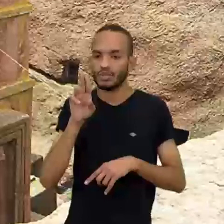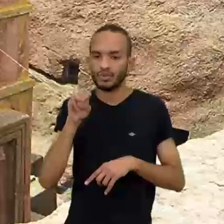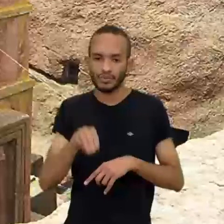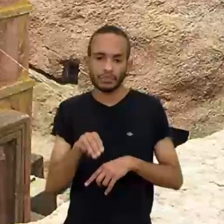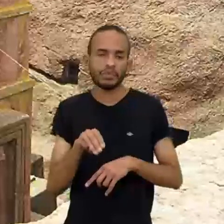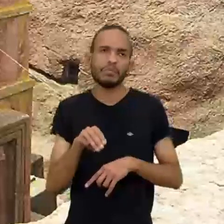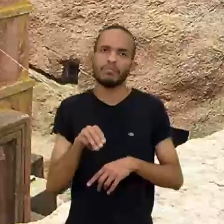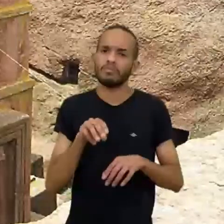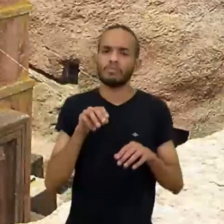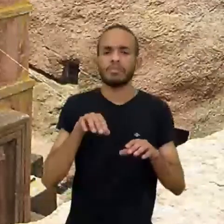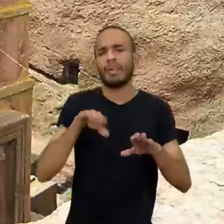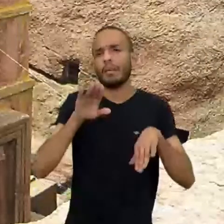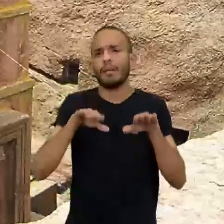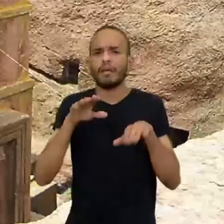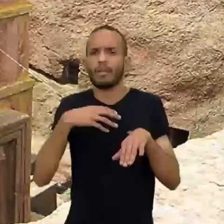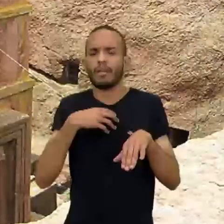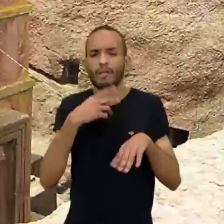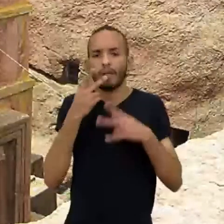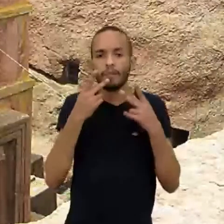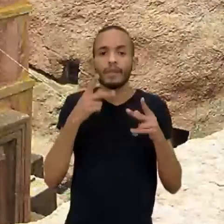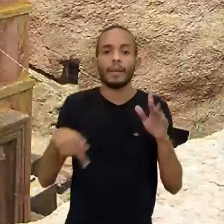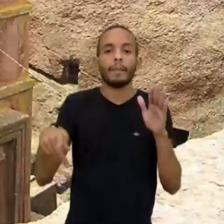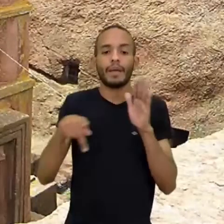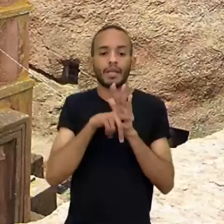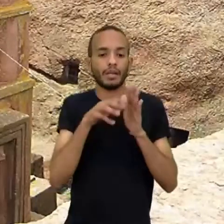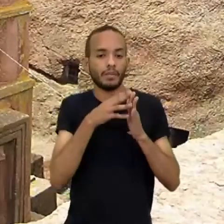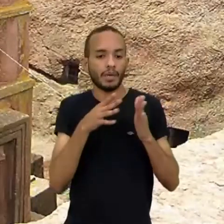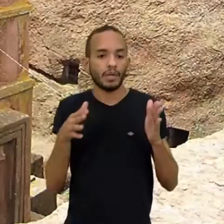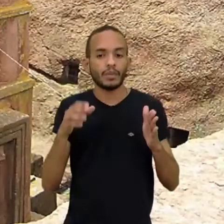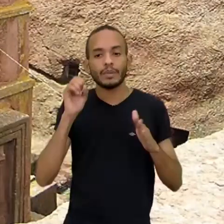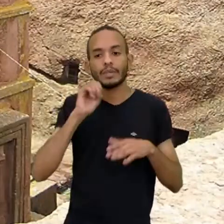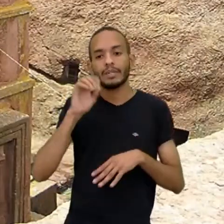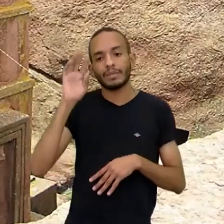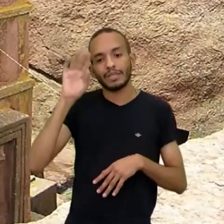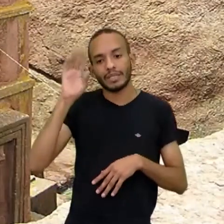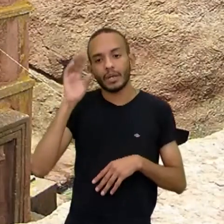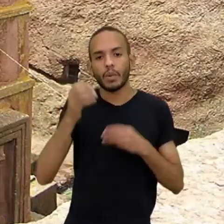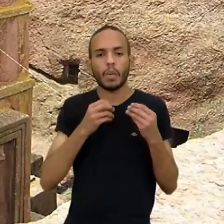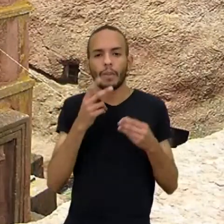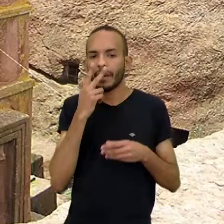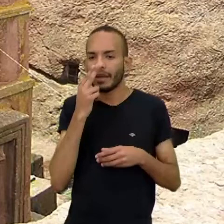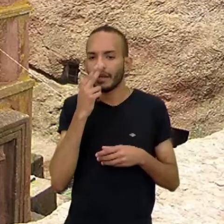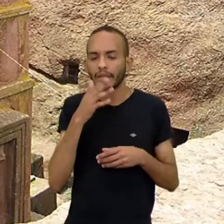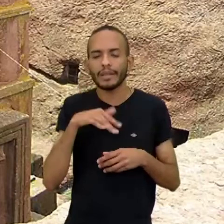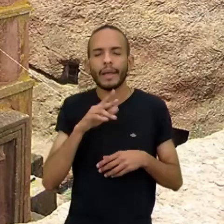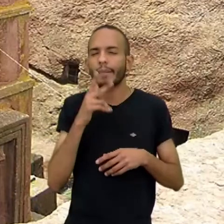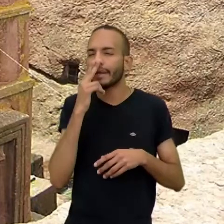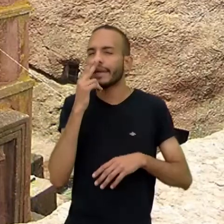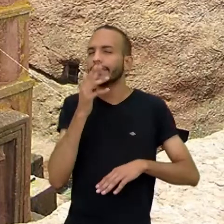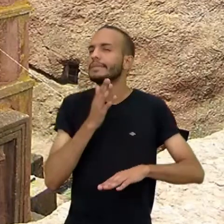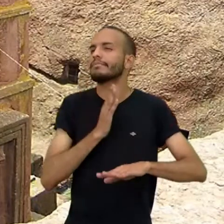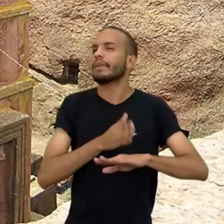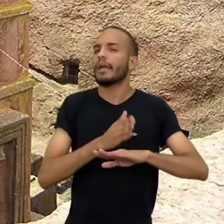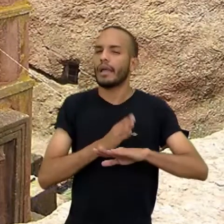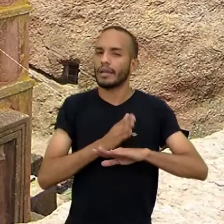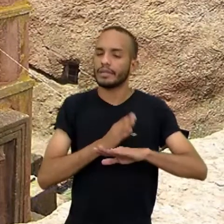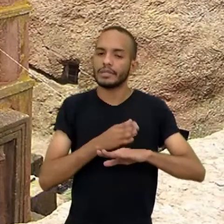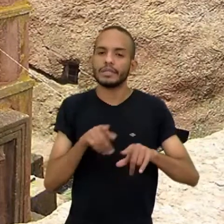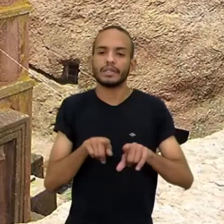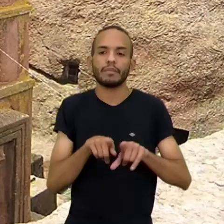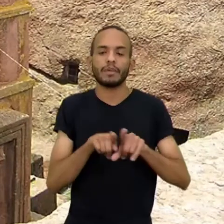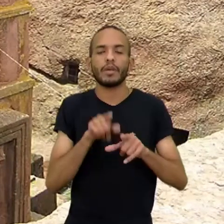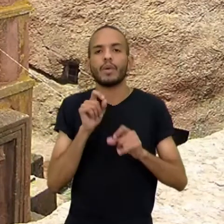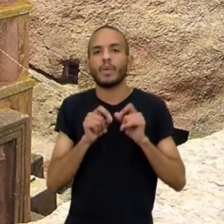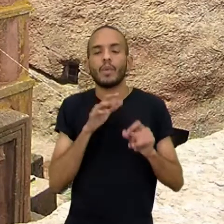falar Aksum, pode falar Axum. Ele pertence a um período que, se a gente for pensar assim, é como se fosse a Idade Média, né?